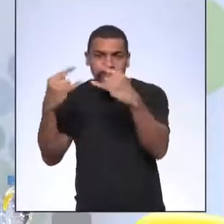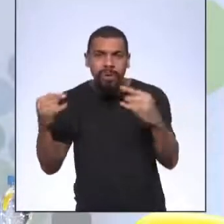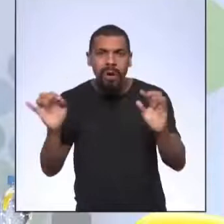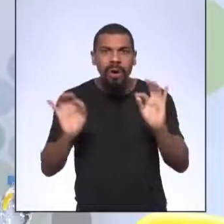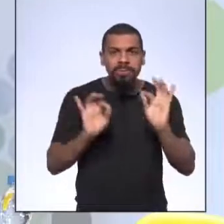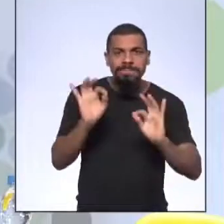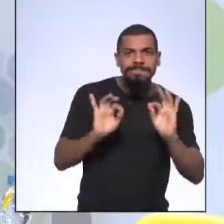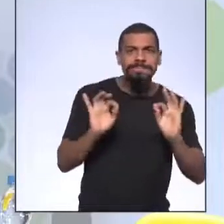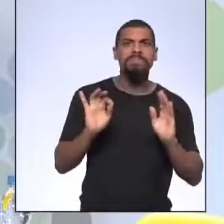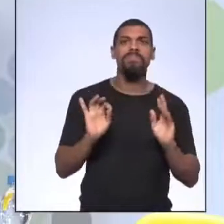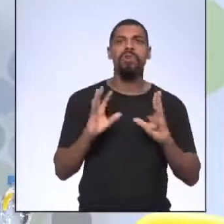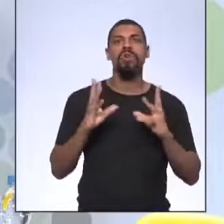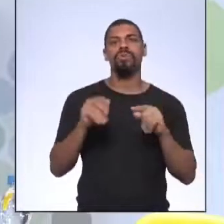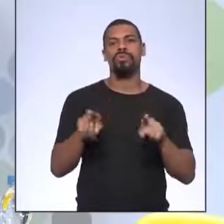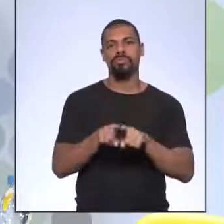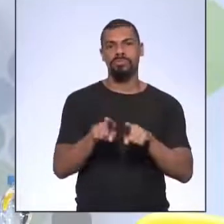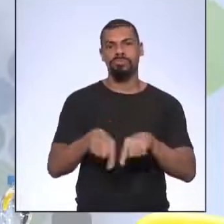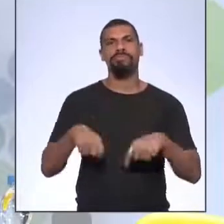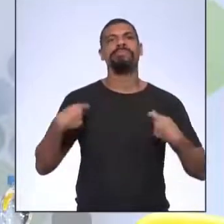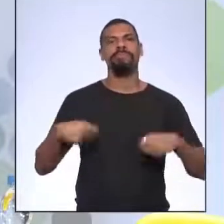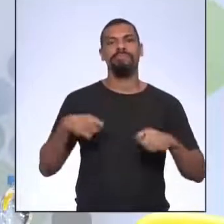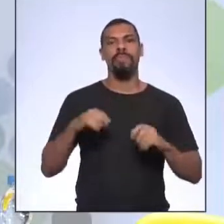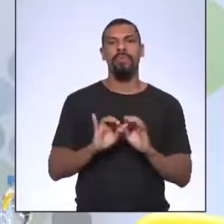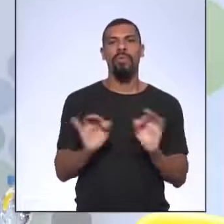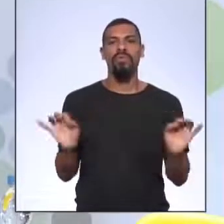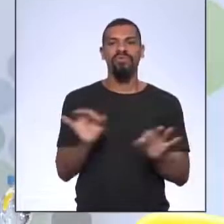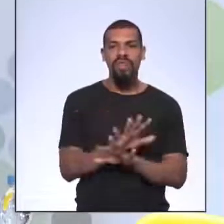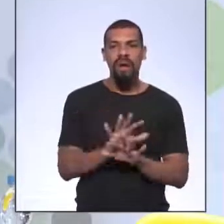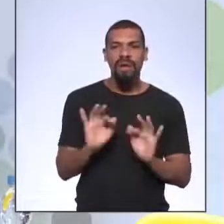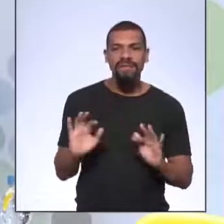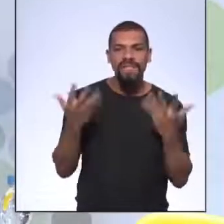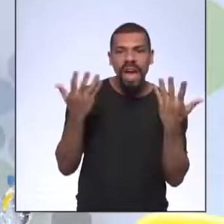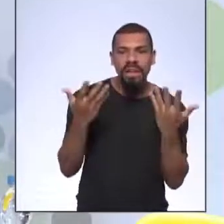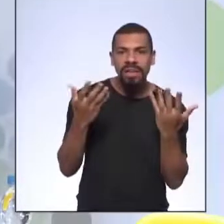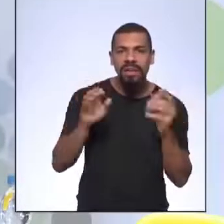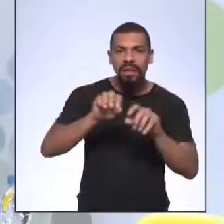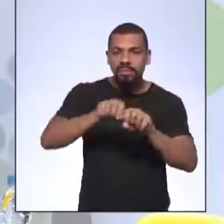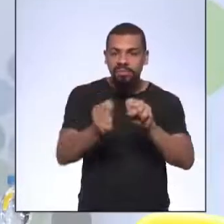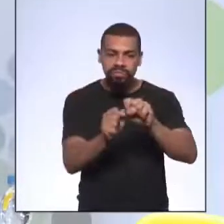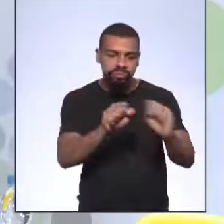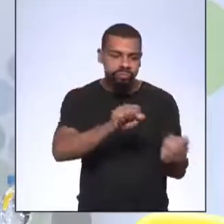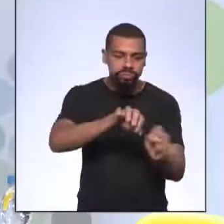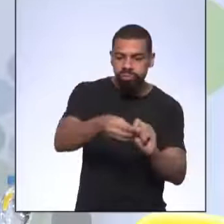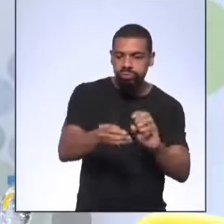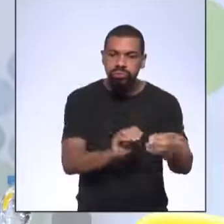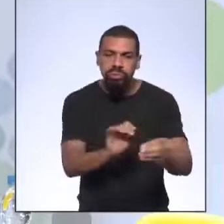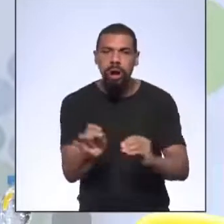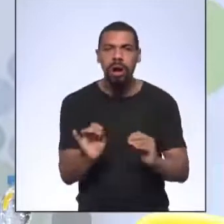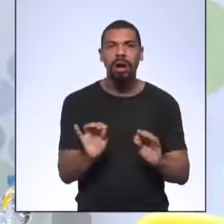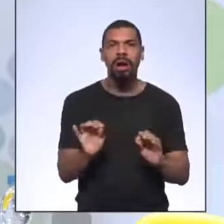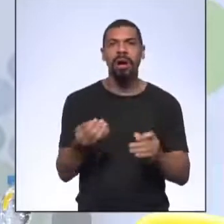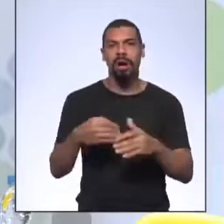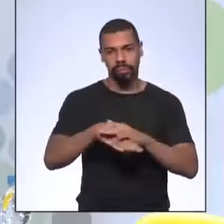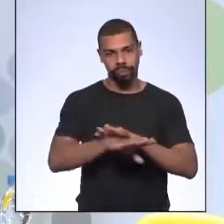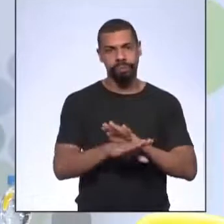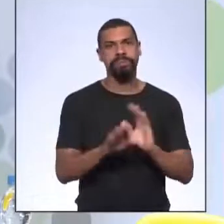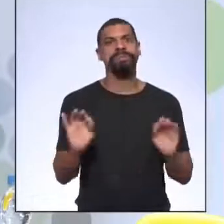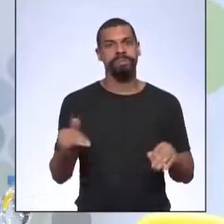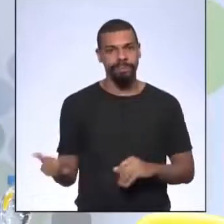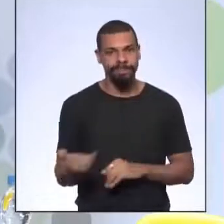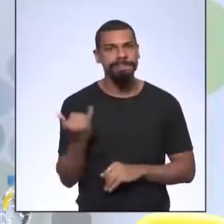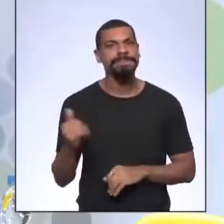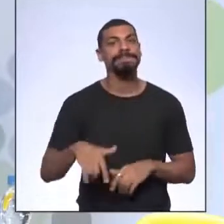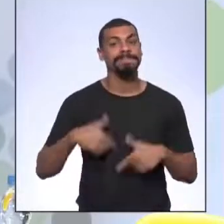se o e né Acabou a festa tem que desmontar tudo aquilo aquela estrutura toda gente é muito trabalhoso